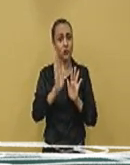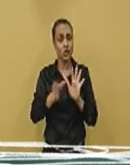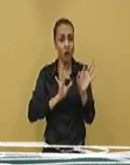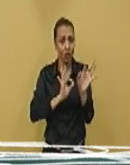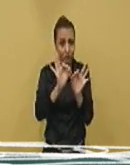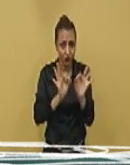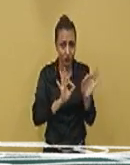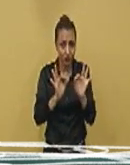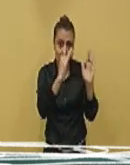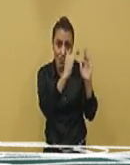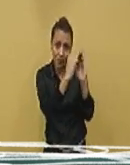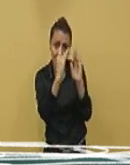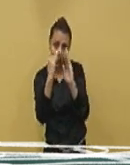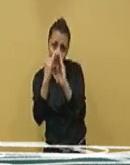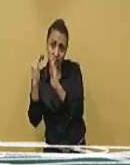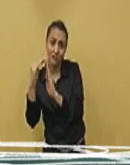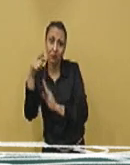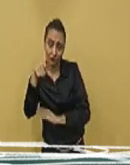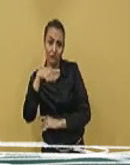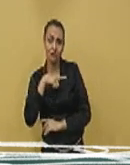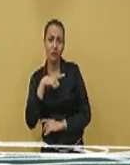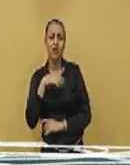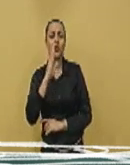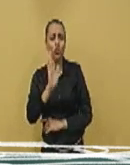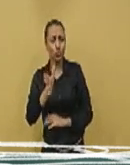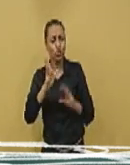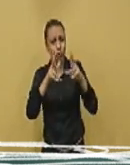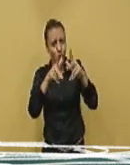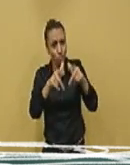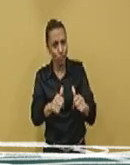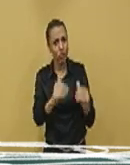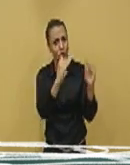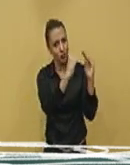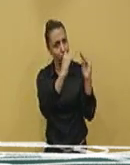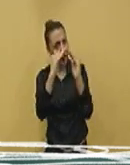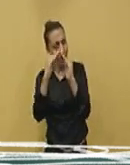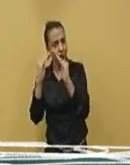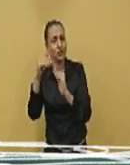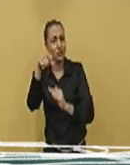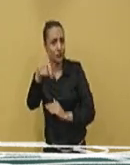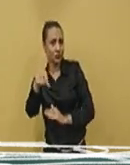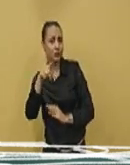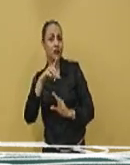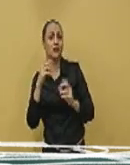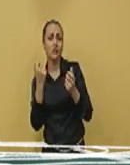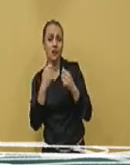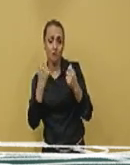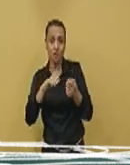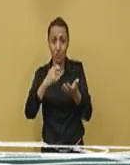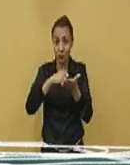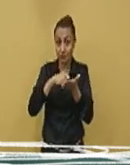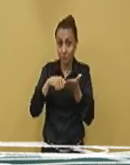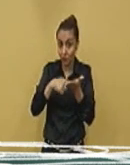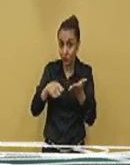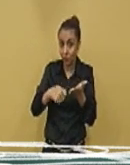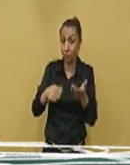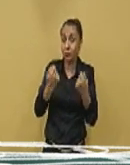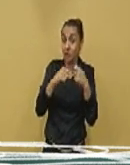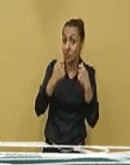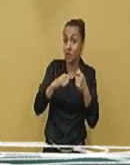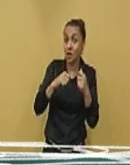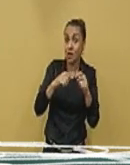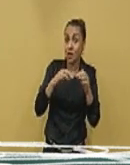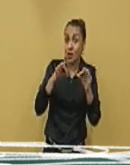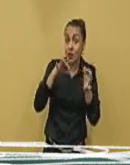aquelas casinhas. Foram chamadas todas as casinhas, foram falados que eles vão ter que se inscrever e vão ter. Vai ter uma variedade